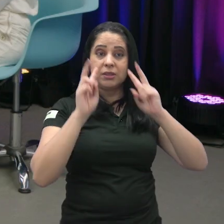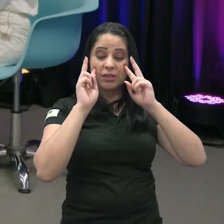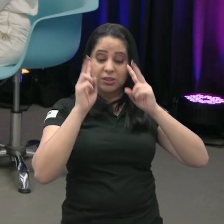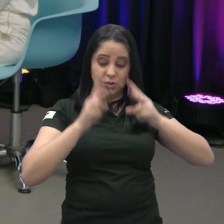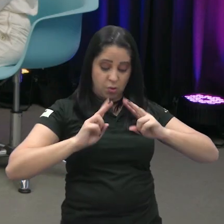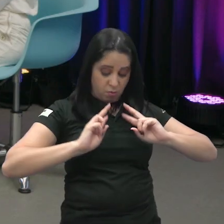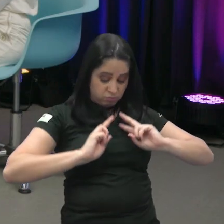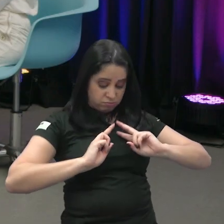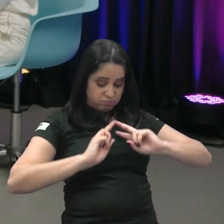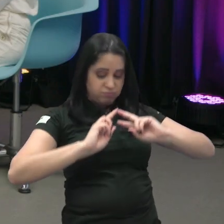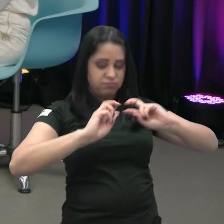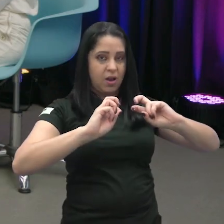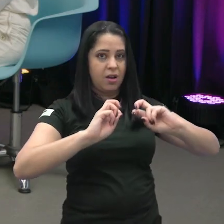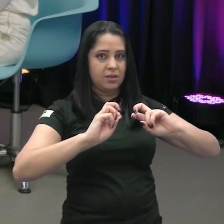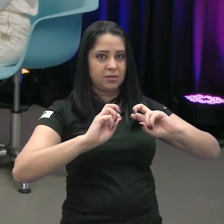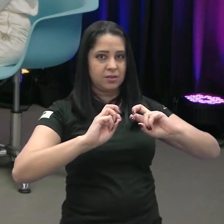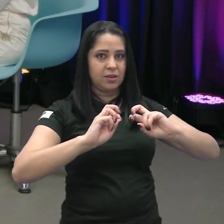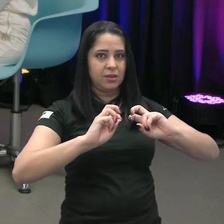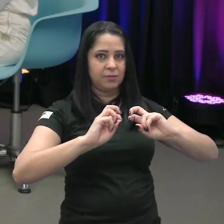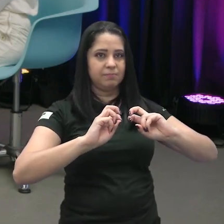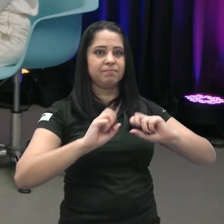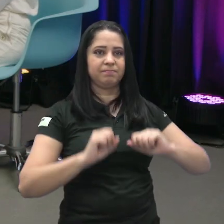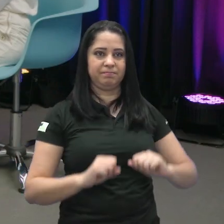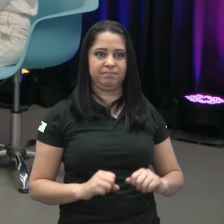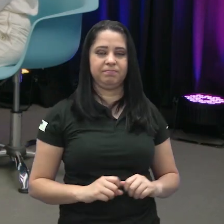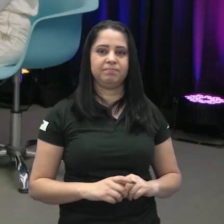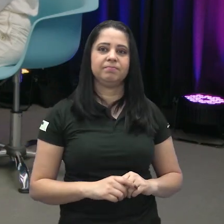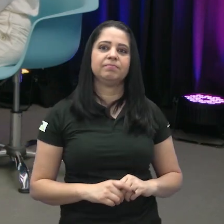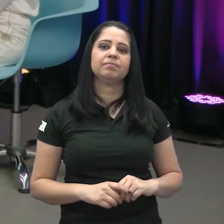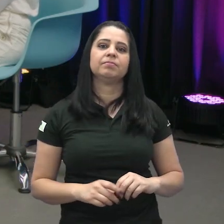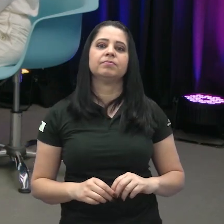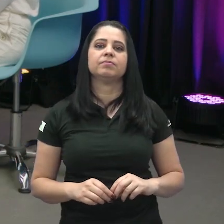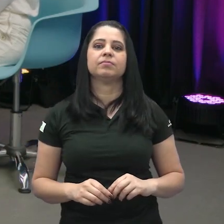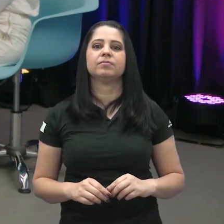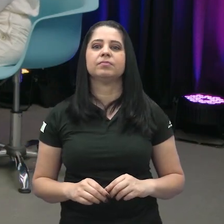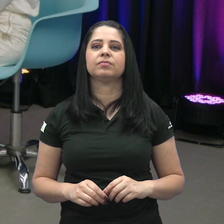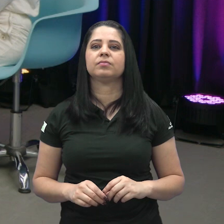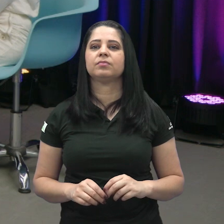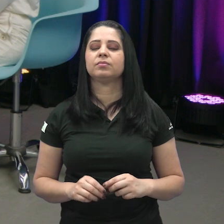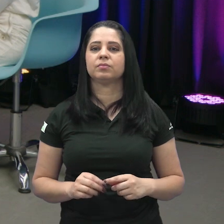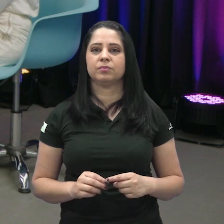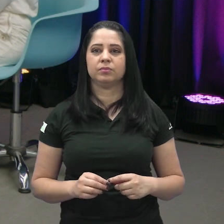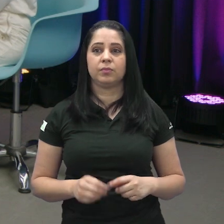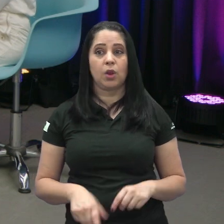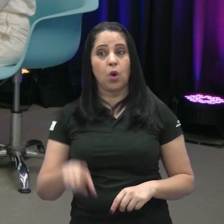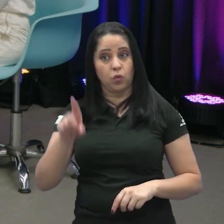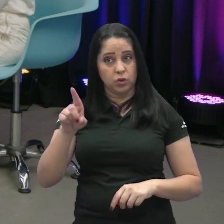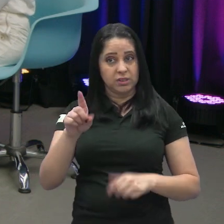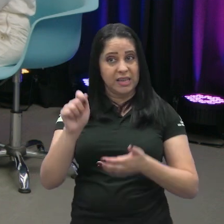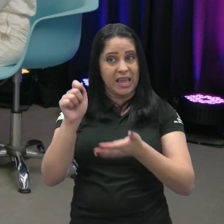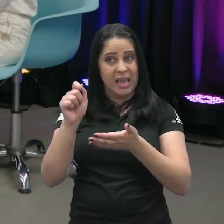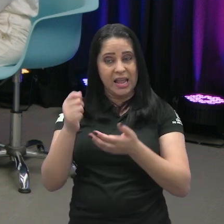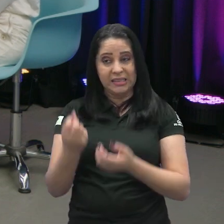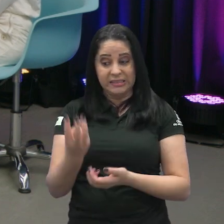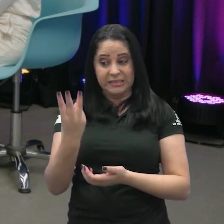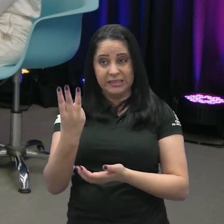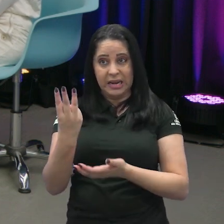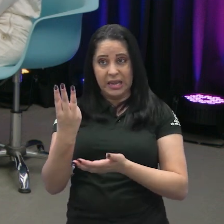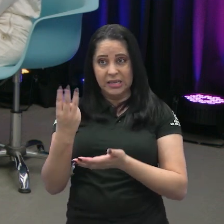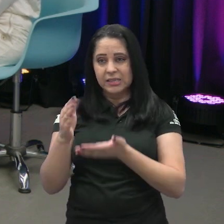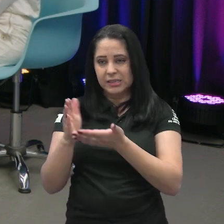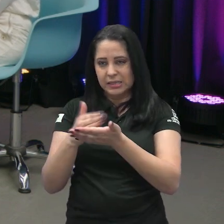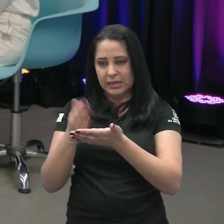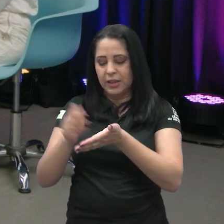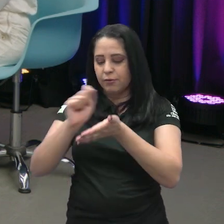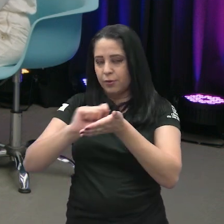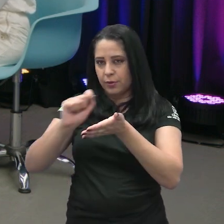clareza porque ela toma decisões baseadas em medo e culpa. Geralmente é por isso. Você também é coautora de 3 livros. Pode